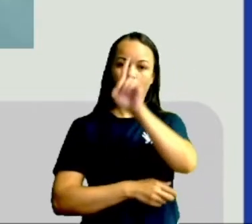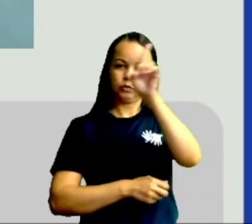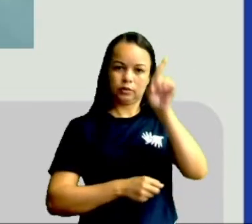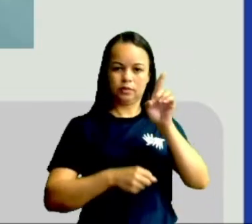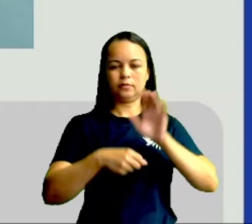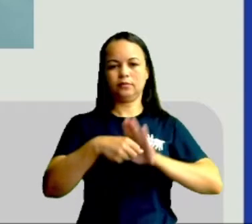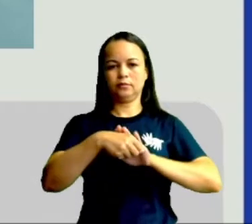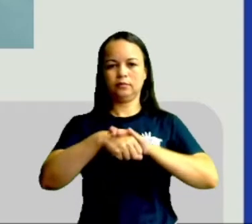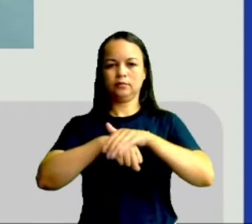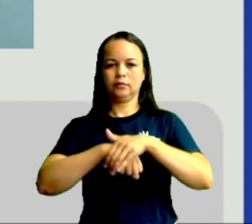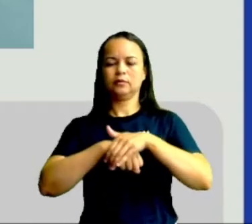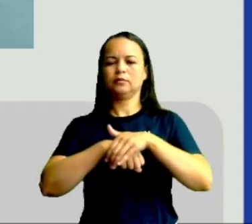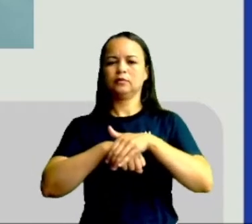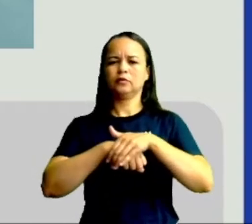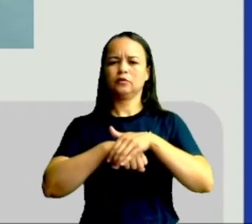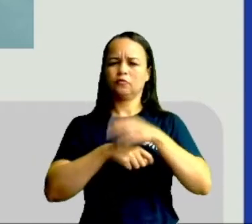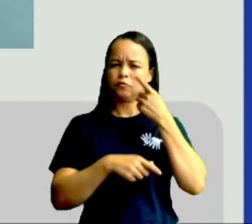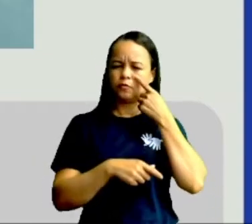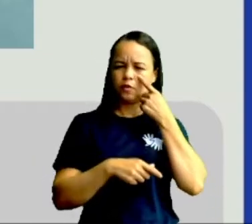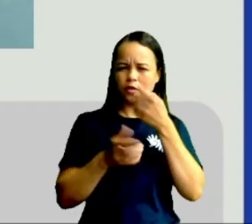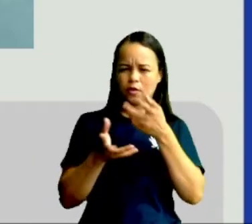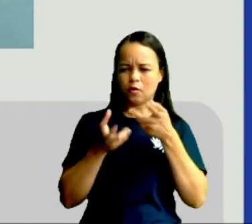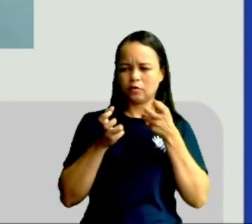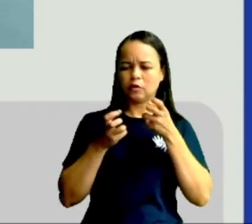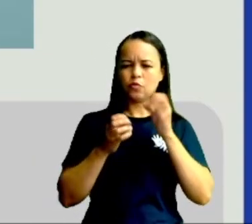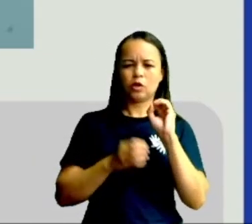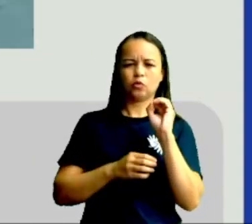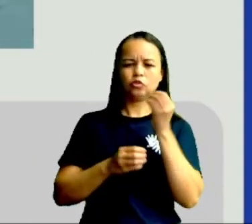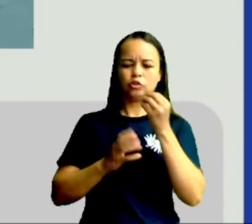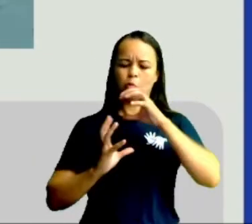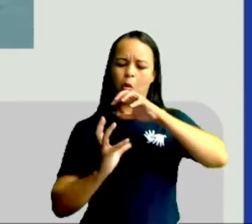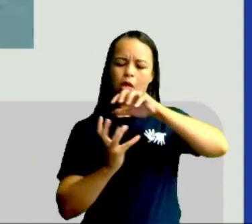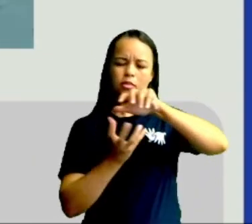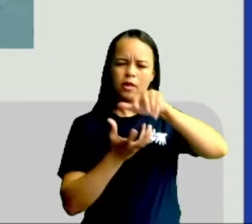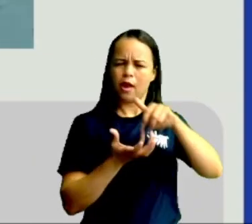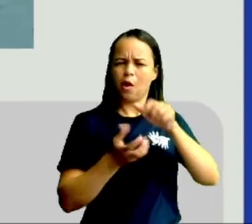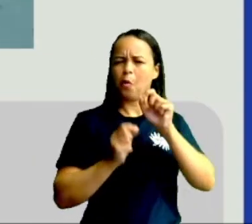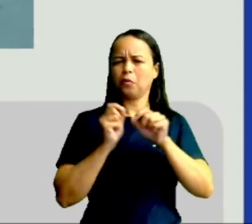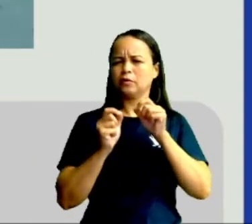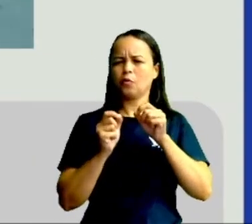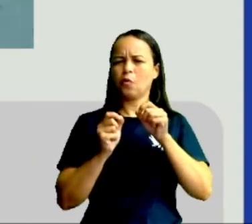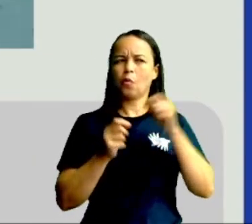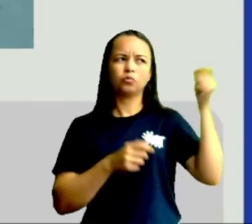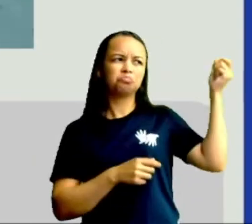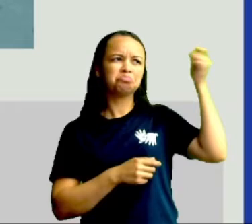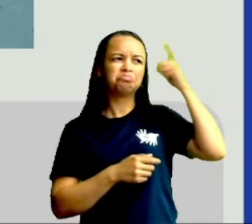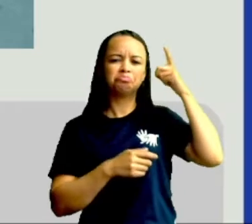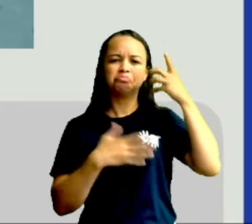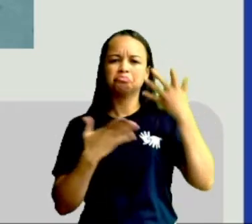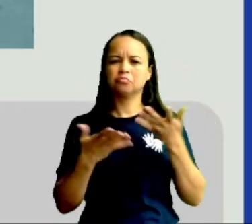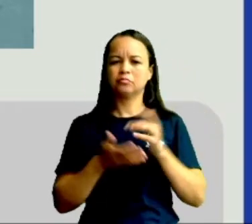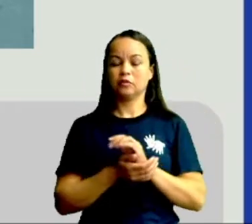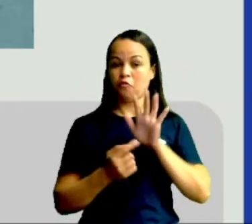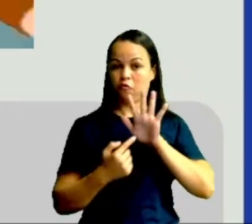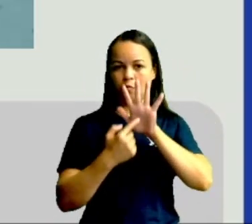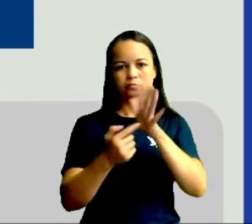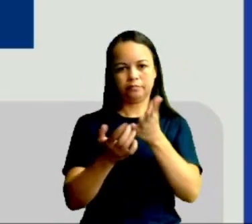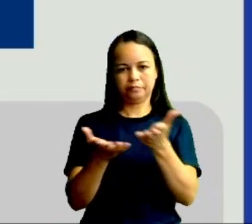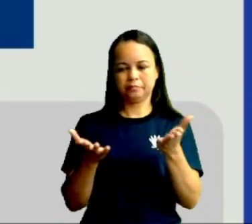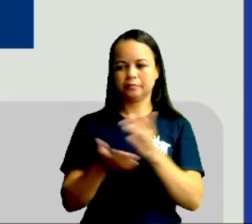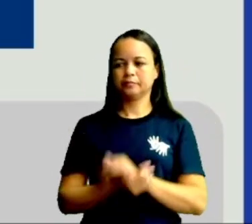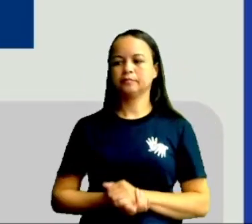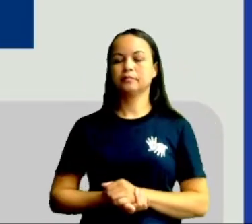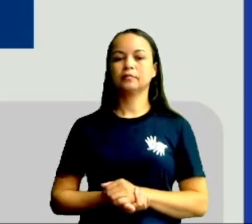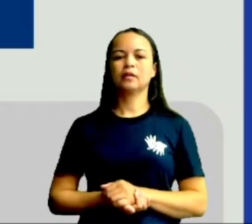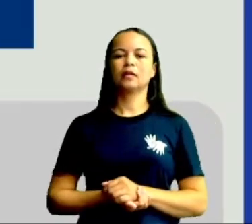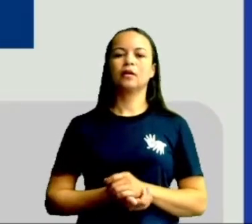noite. Mas afinal, o que o giro da Terra tem a ver com a luz do Sol? Vou te mostrar.